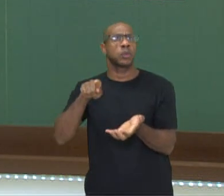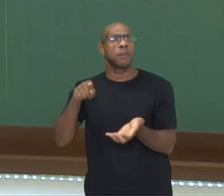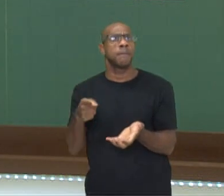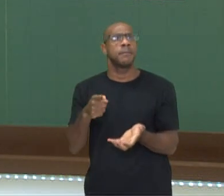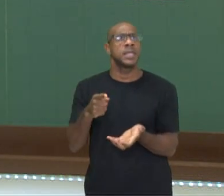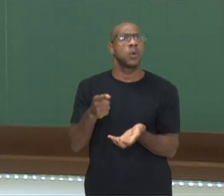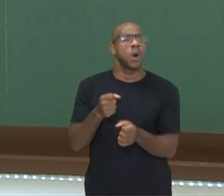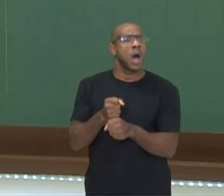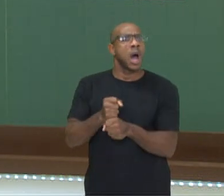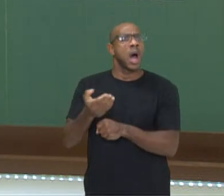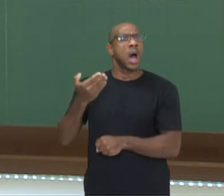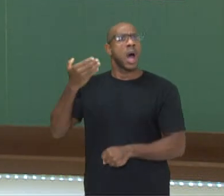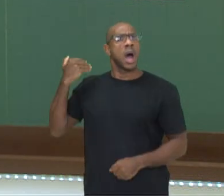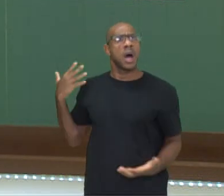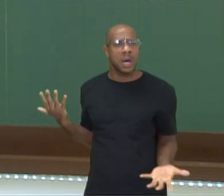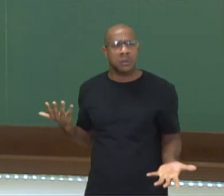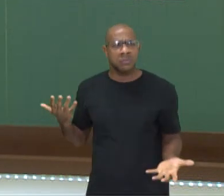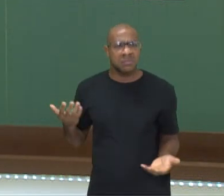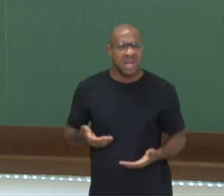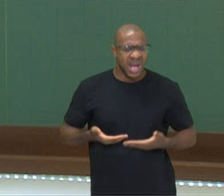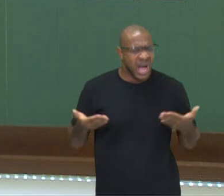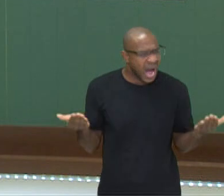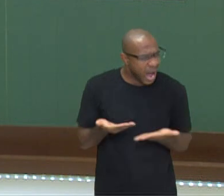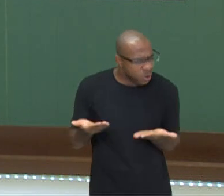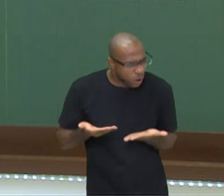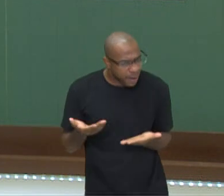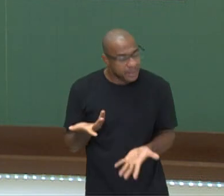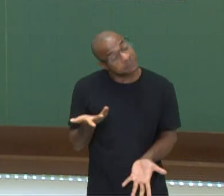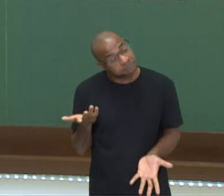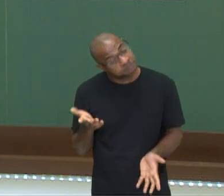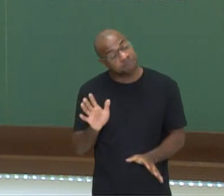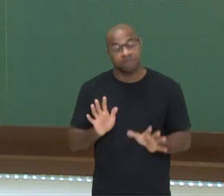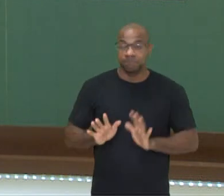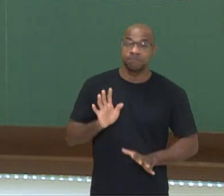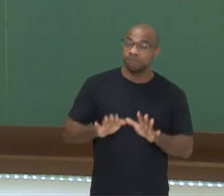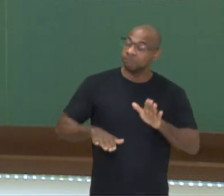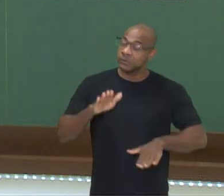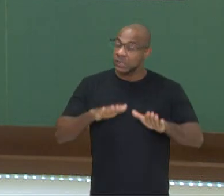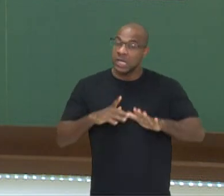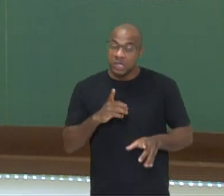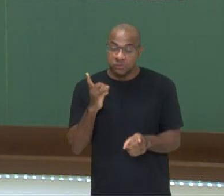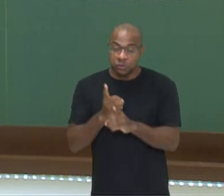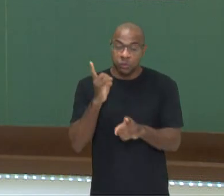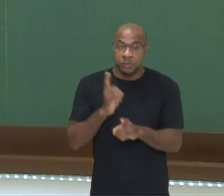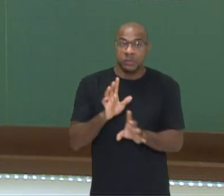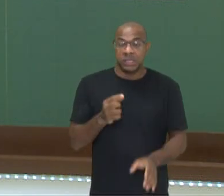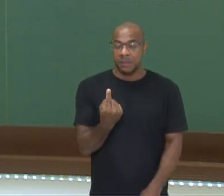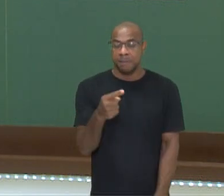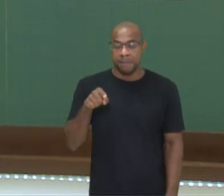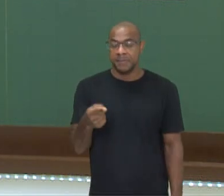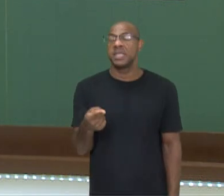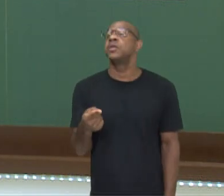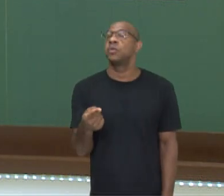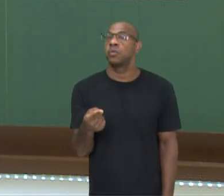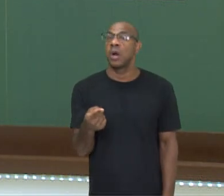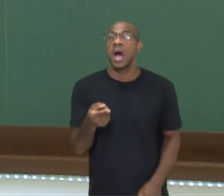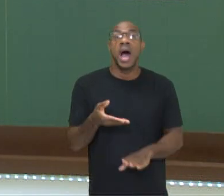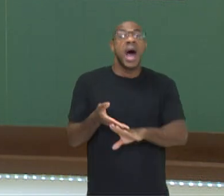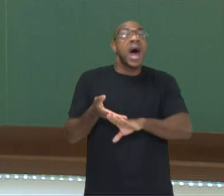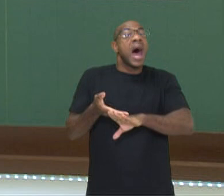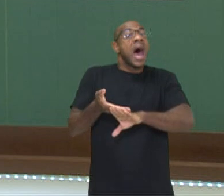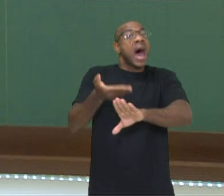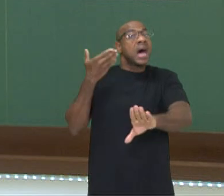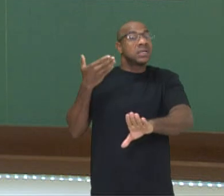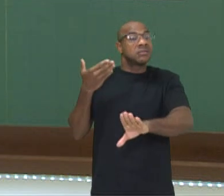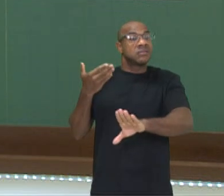foi descoberto que há vestígios, há indícios de que 1.700 anos antes de